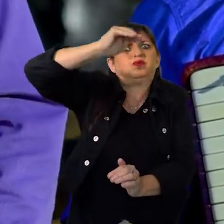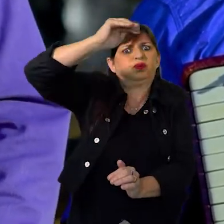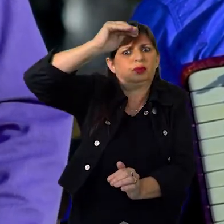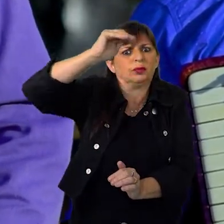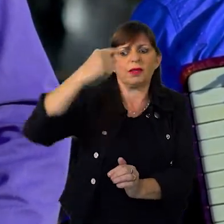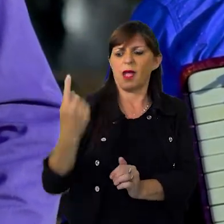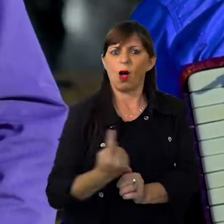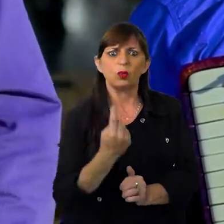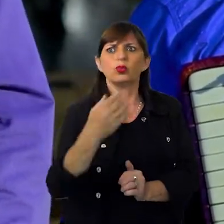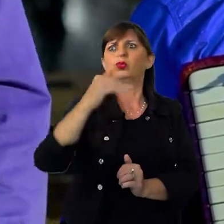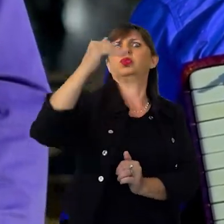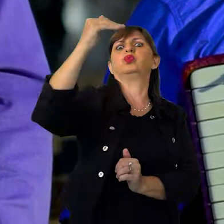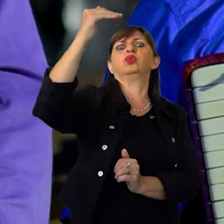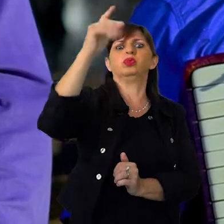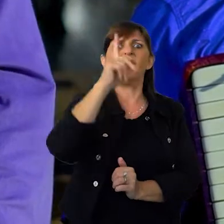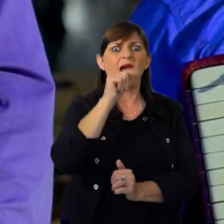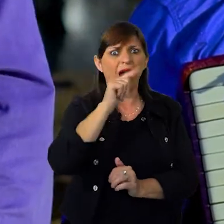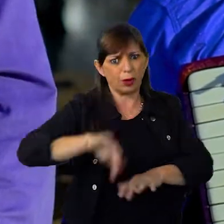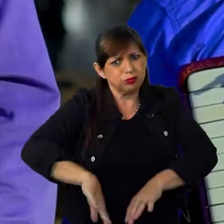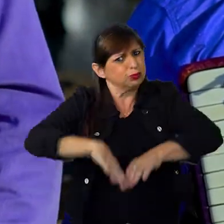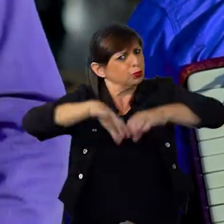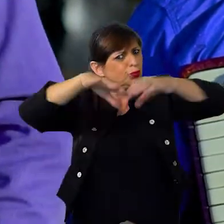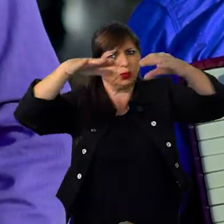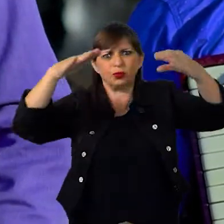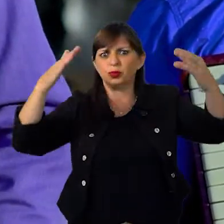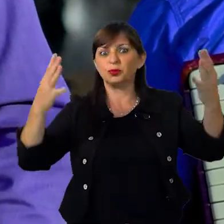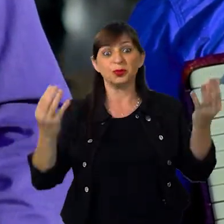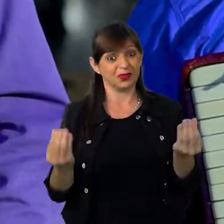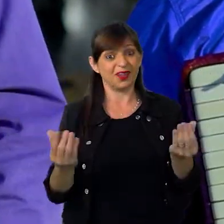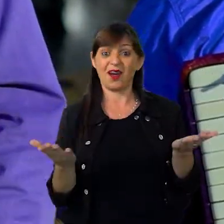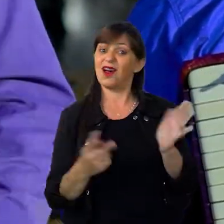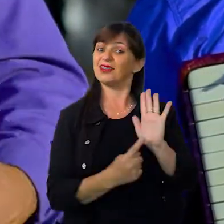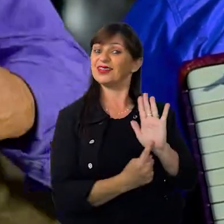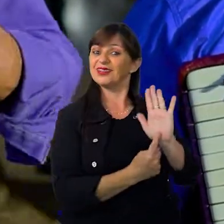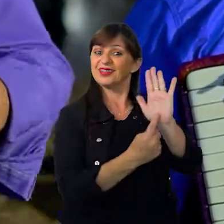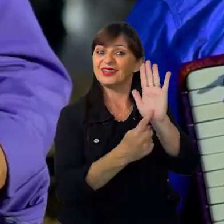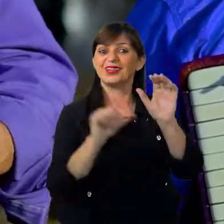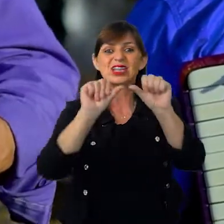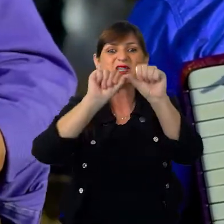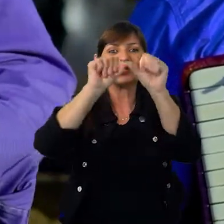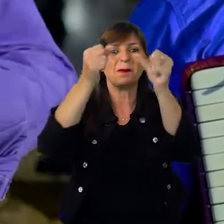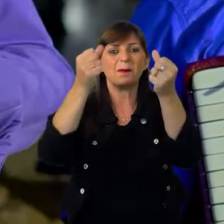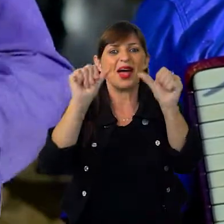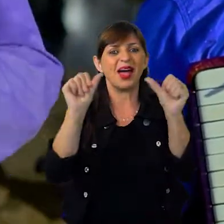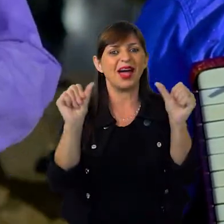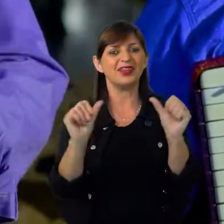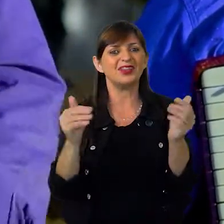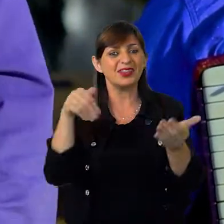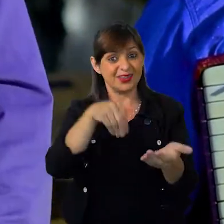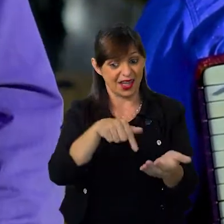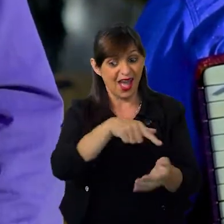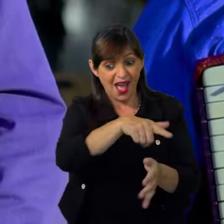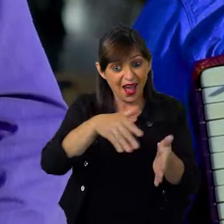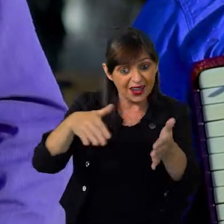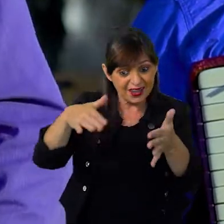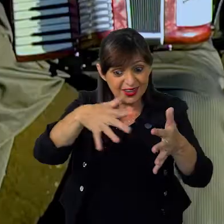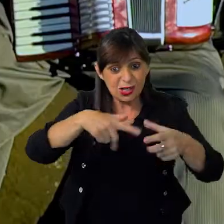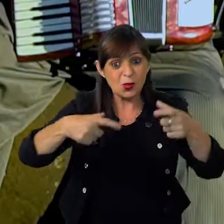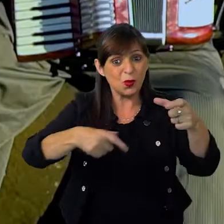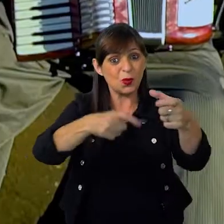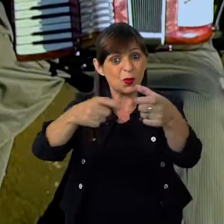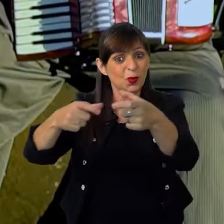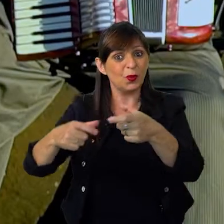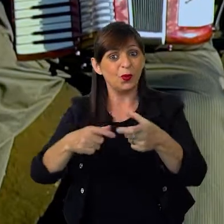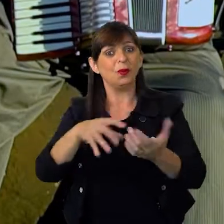espaço muito interessante é um local que nós vamos mostrando as imagens bom e que daqui passando daqui praticamente